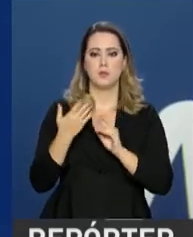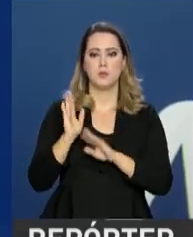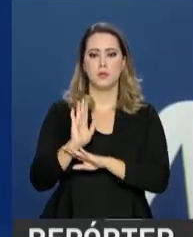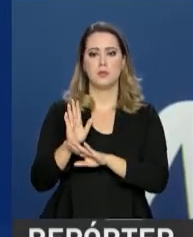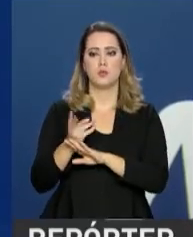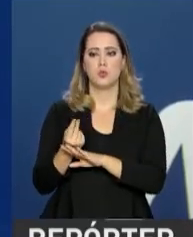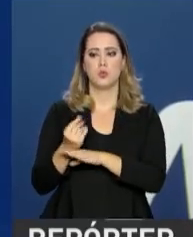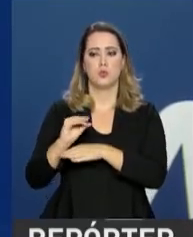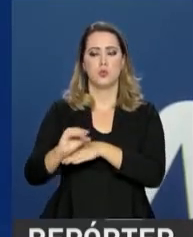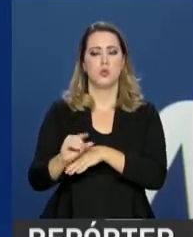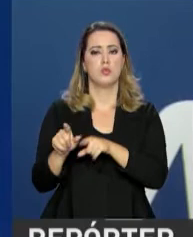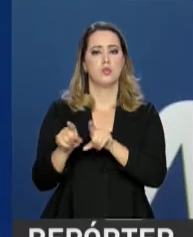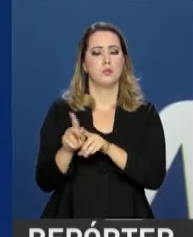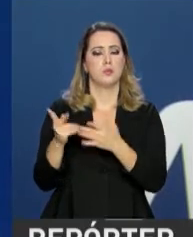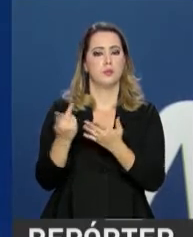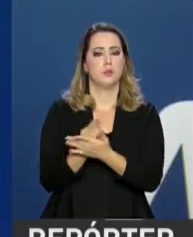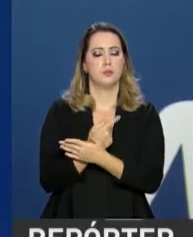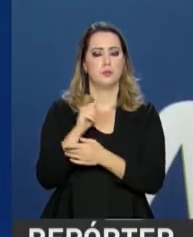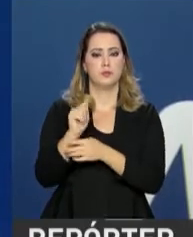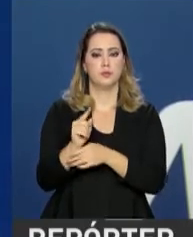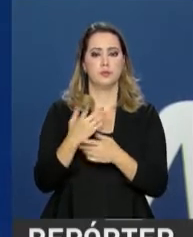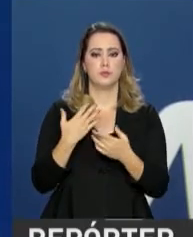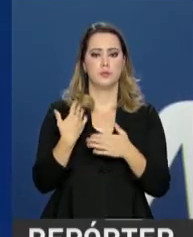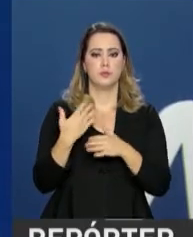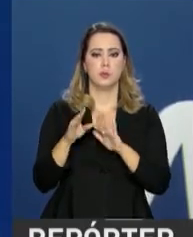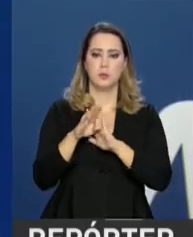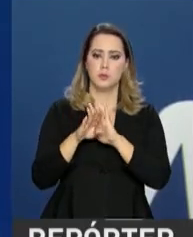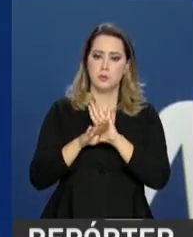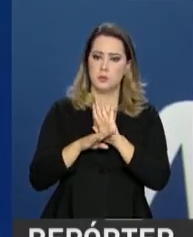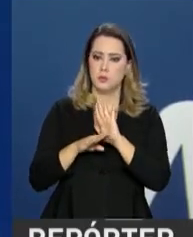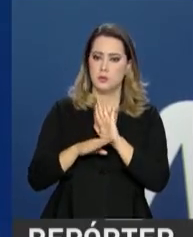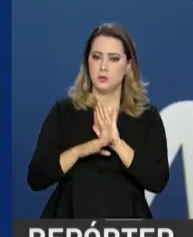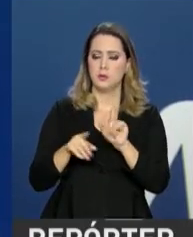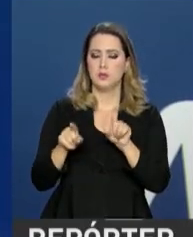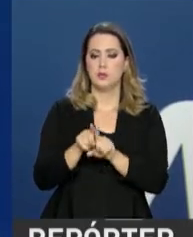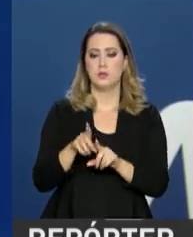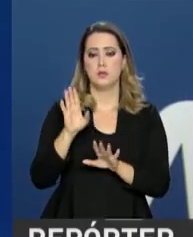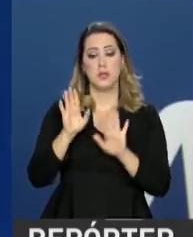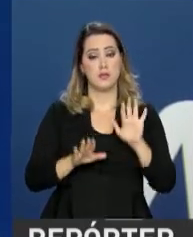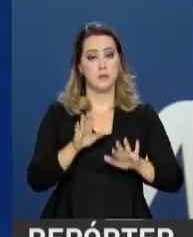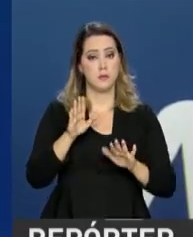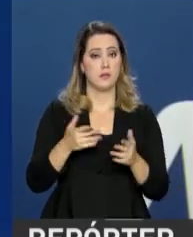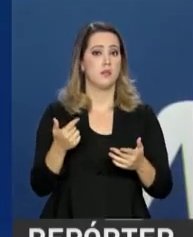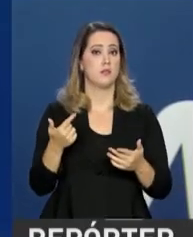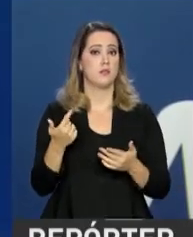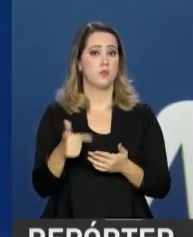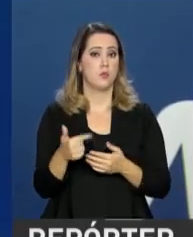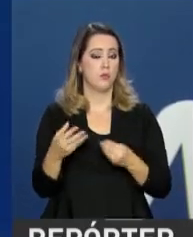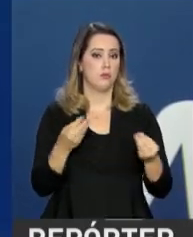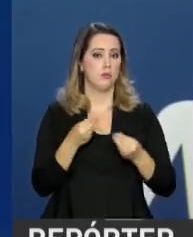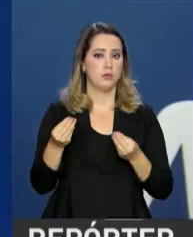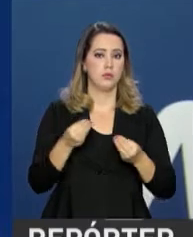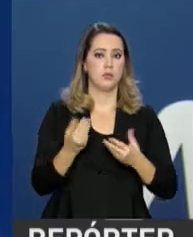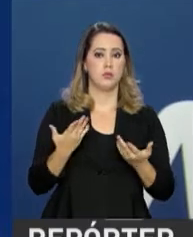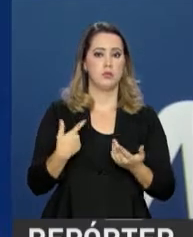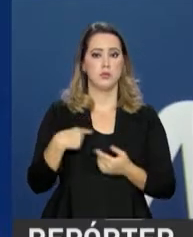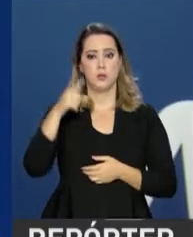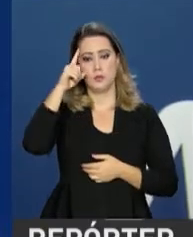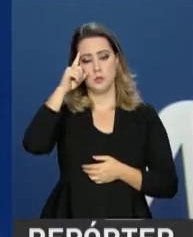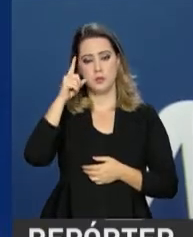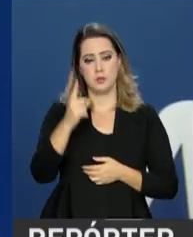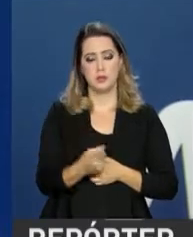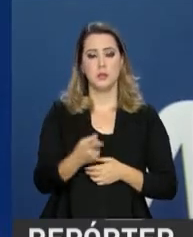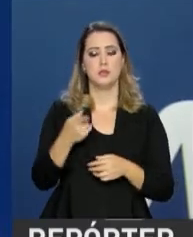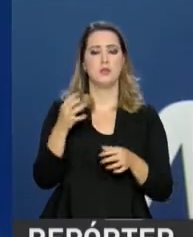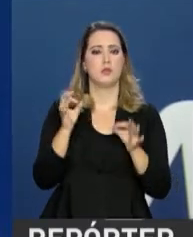aporte de recursos seja feito de modo planejado, não é? O que muitas vezes não acontece quando se dá cumprimento àquela